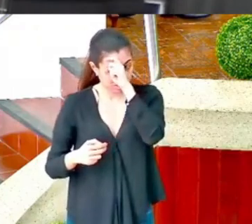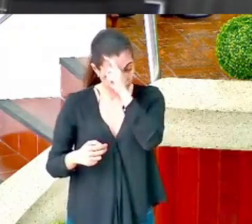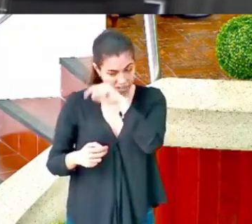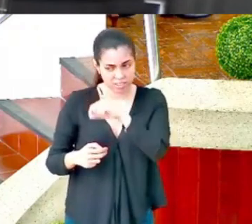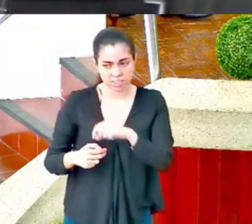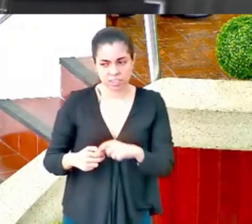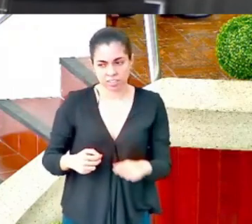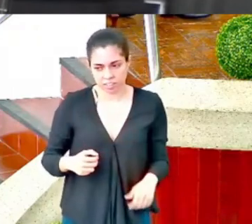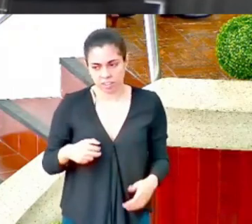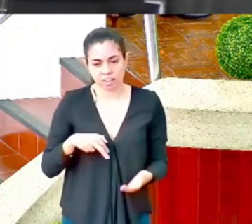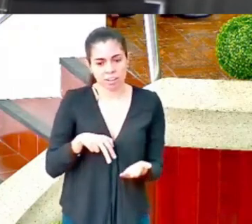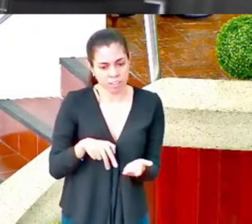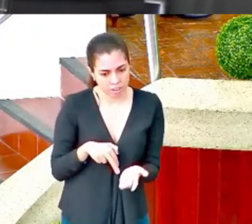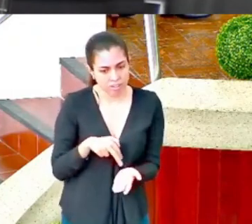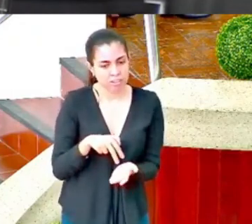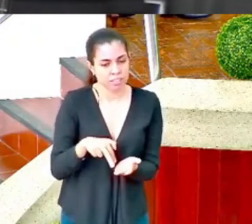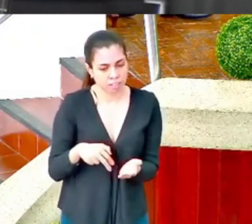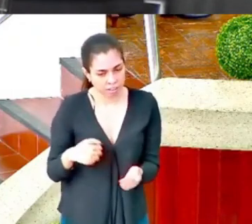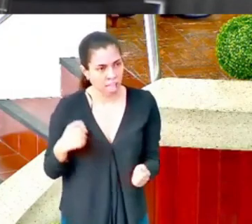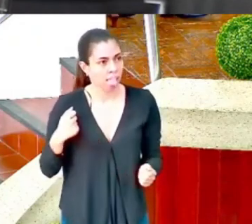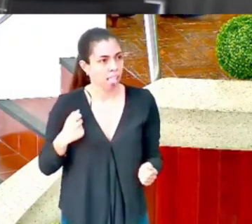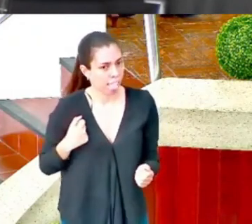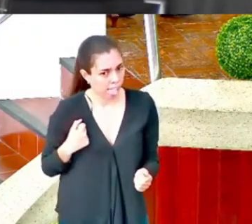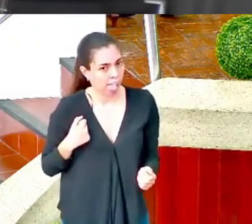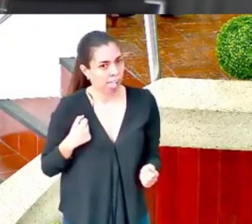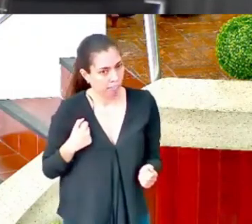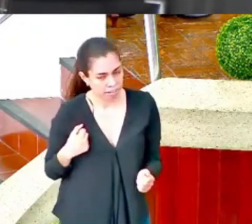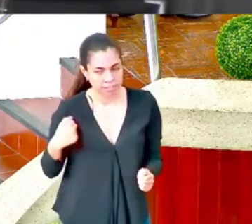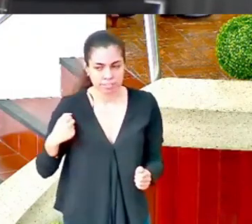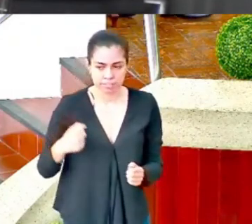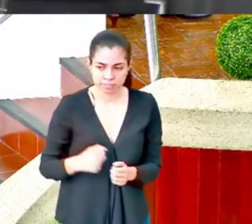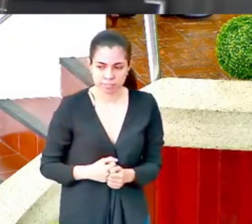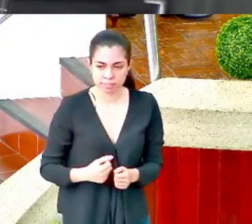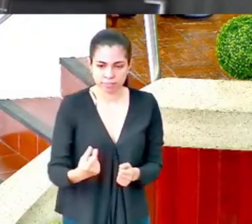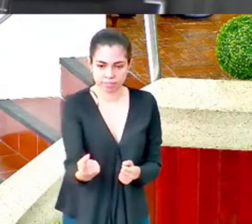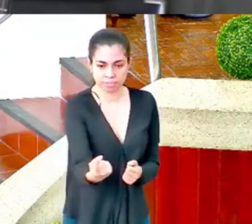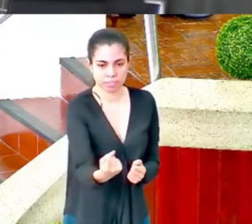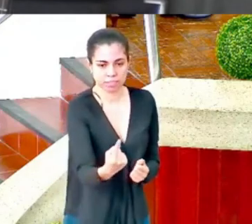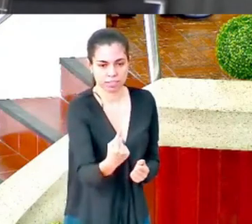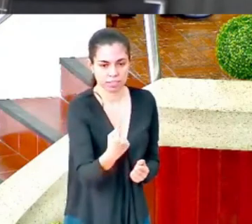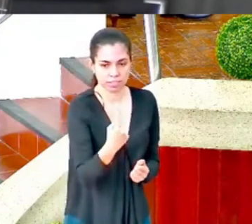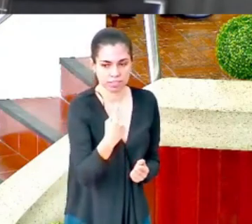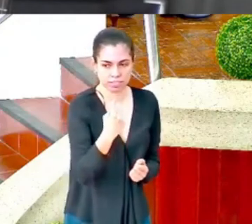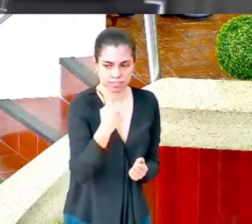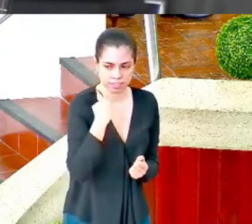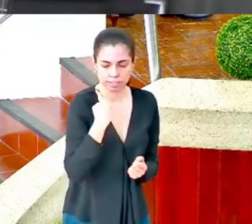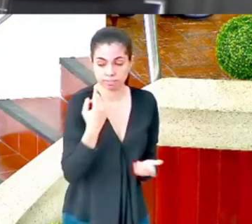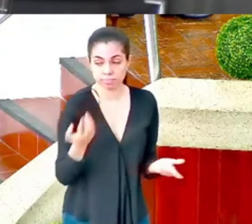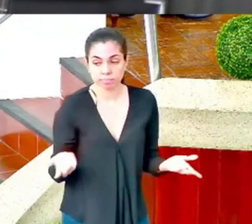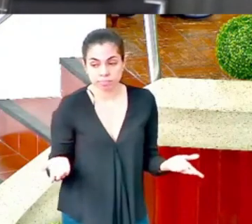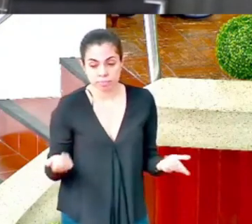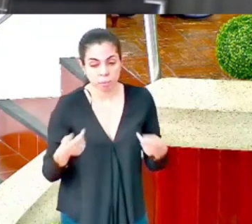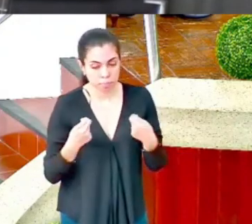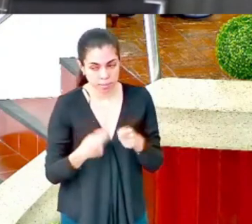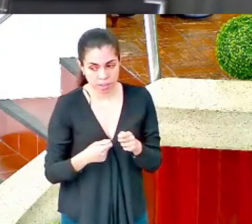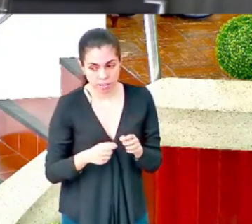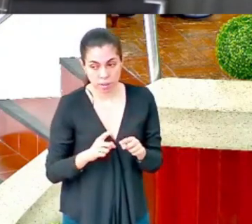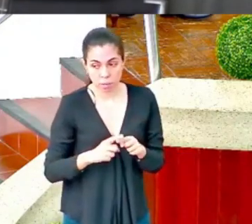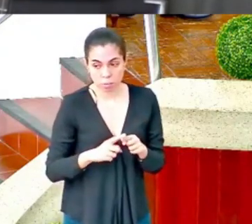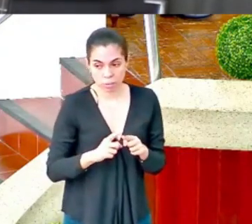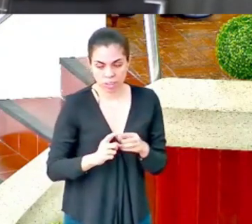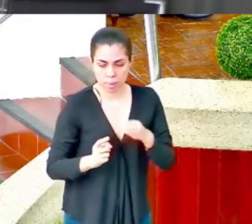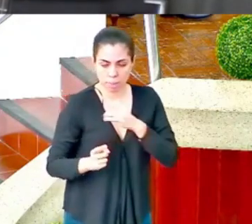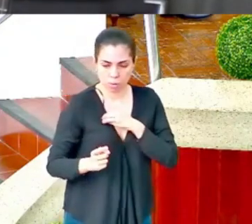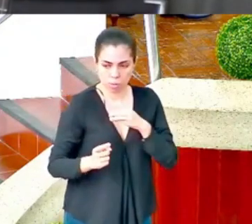sobre mim, sobre a minha vida, e é sofrer por isso, por conta do meu coração, por conta do pecado